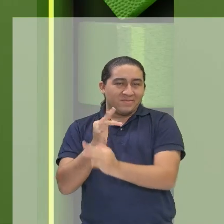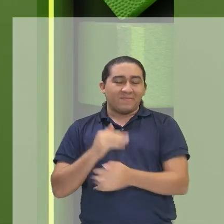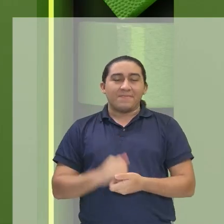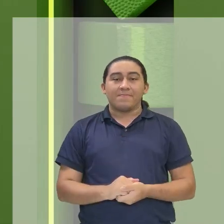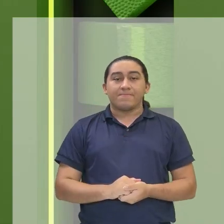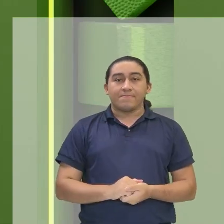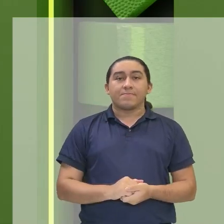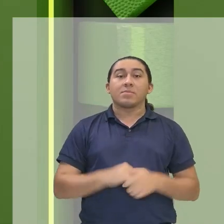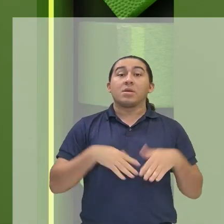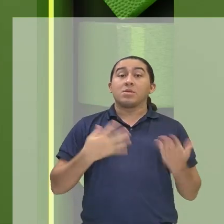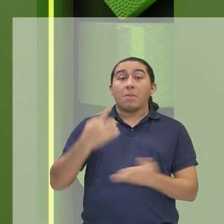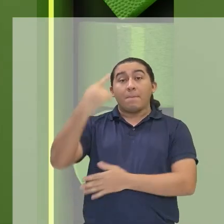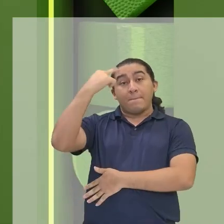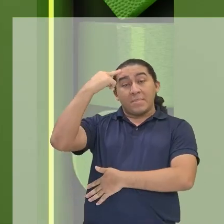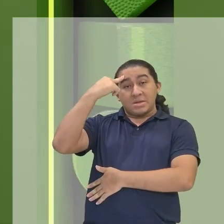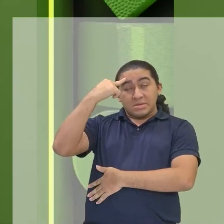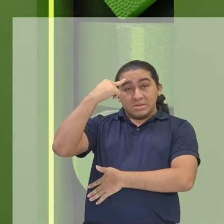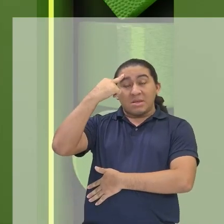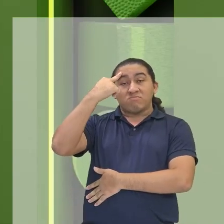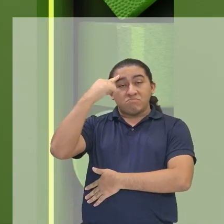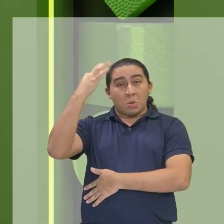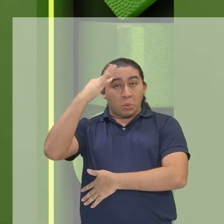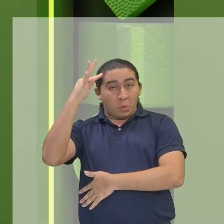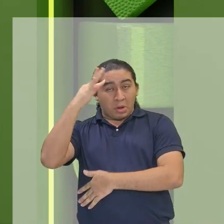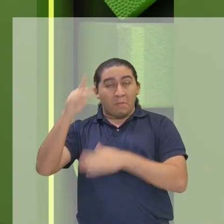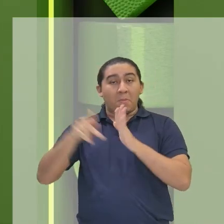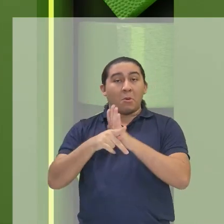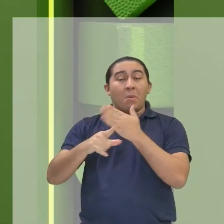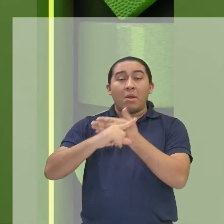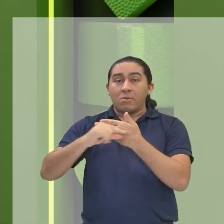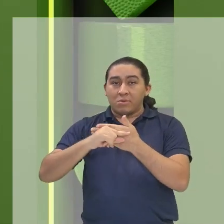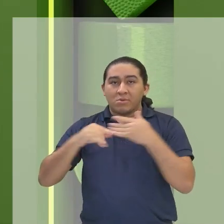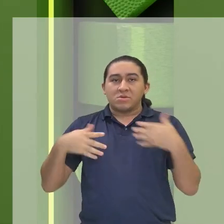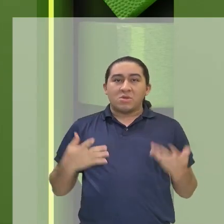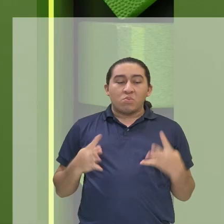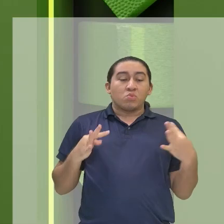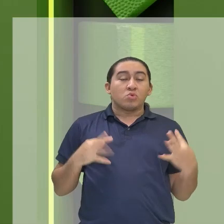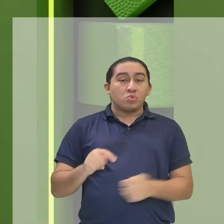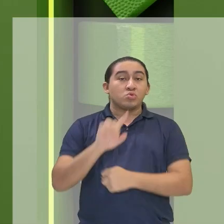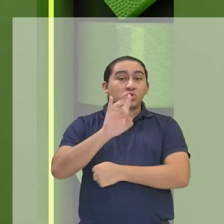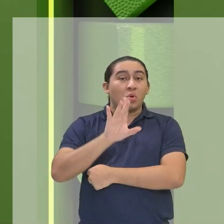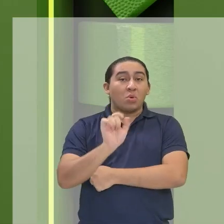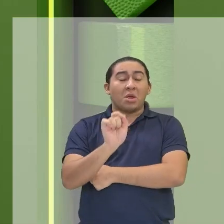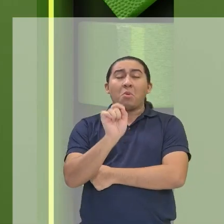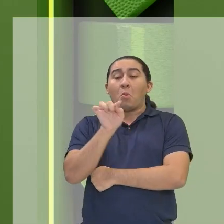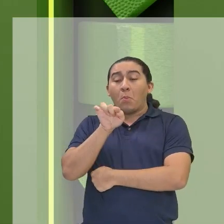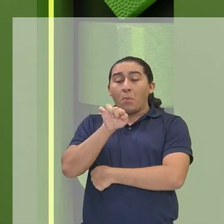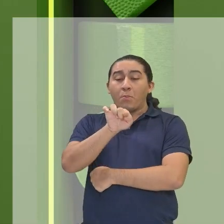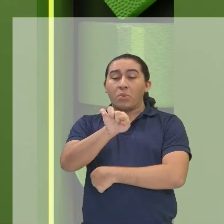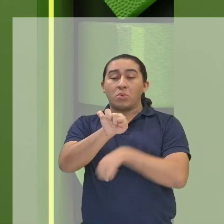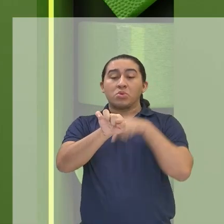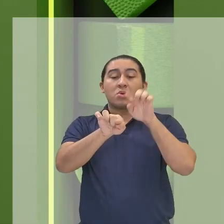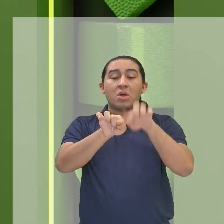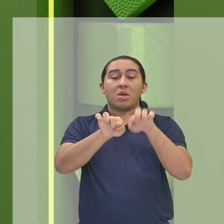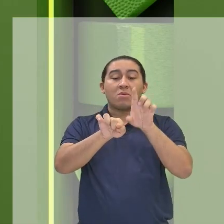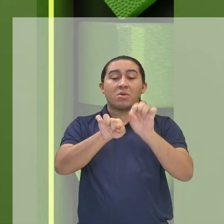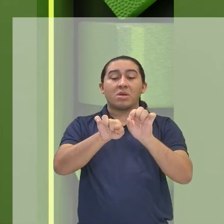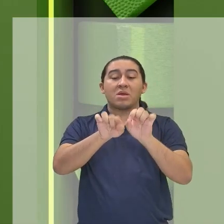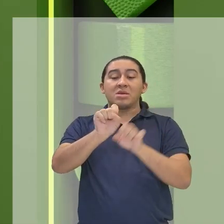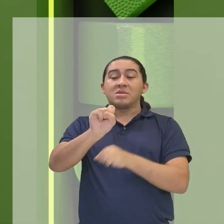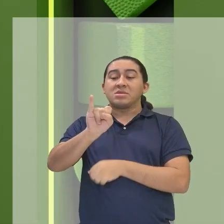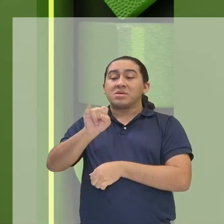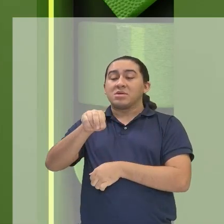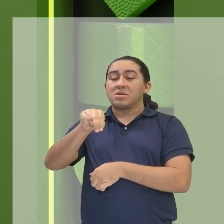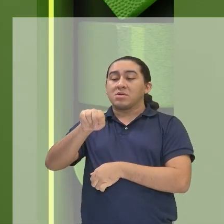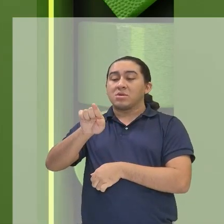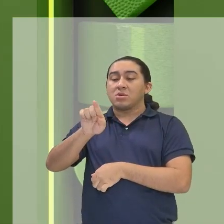seguindo a lei de Lavoisier, imagina, tudo estava em apenas um ponto, chamado singularidade. E